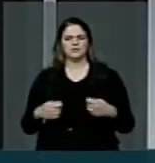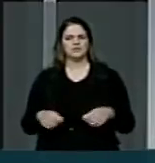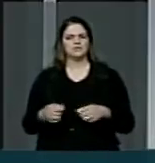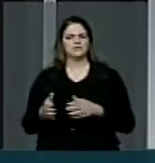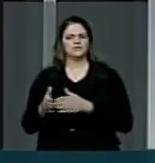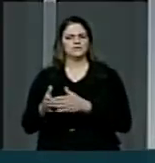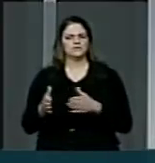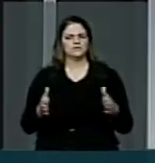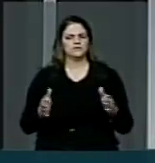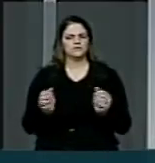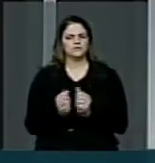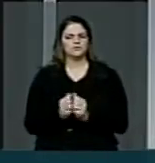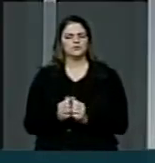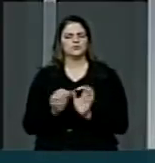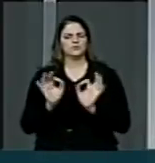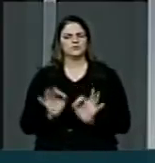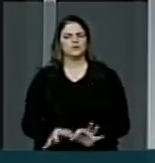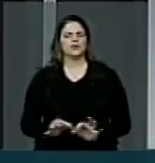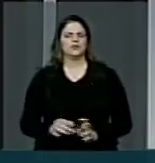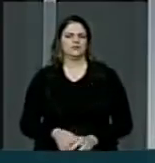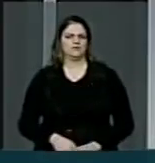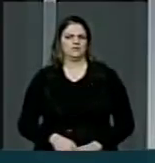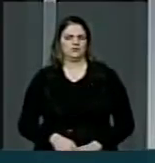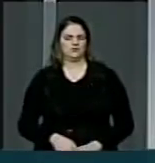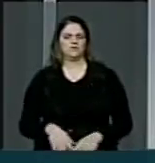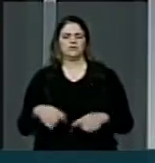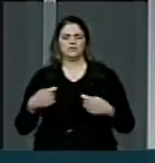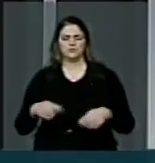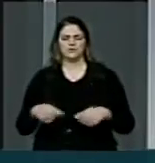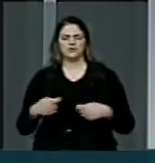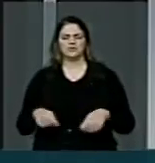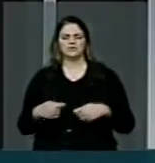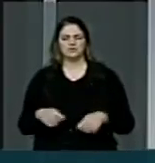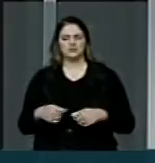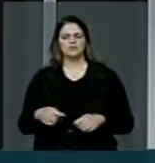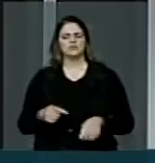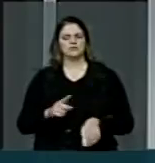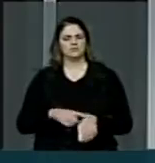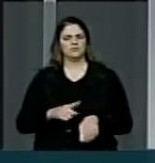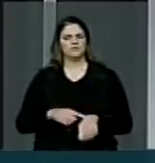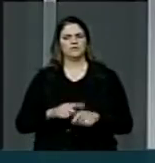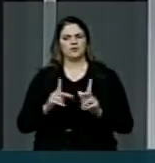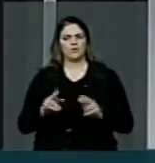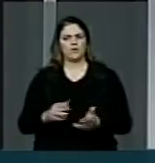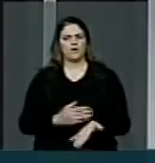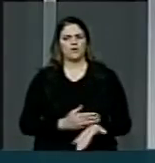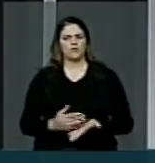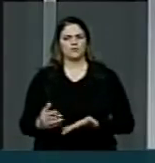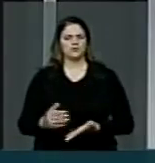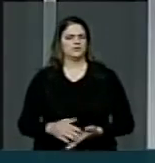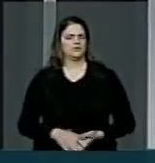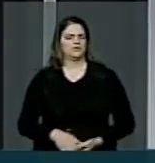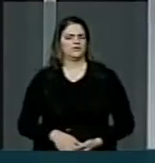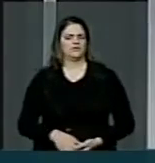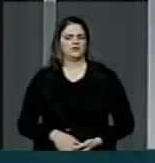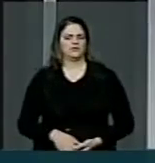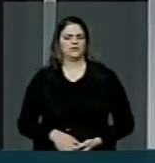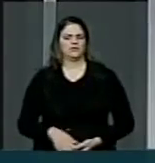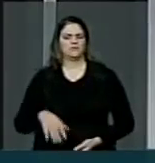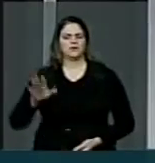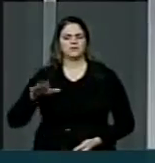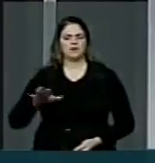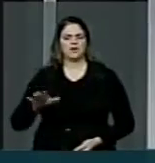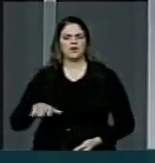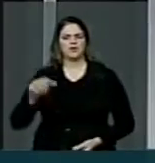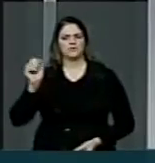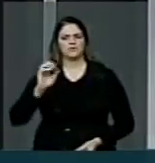que aguente. Eu acho que a eleição tem que ser coincidente. De uma vez só, é mais barata para